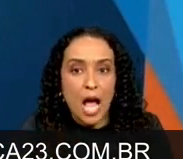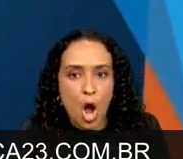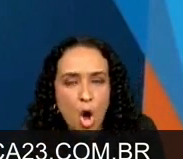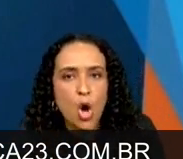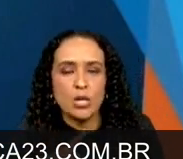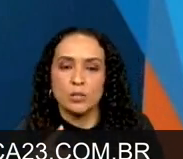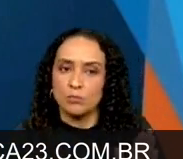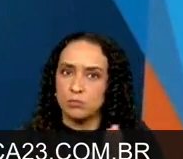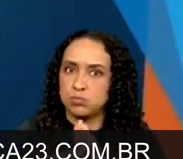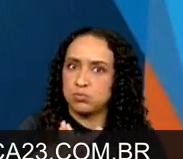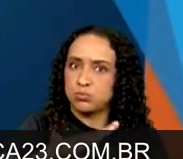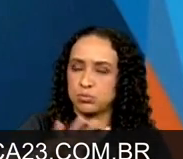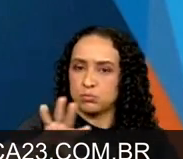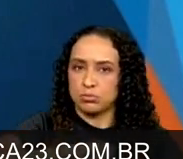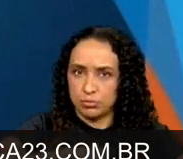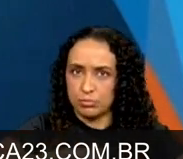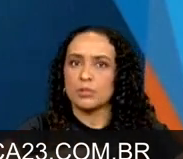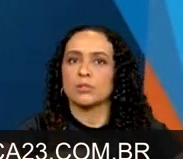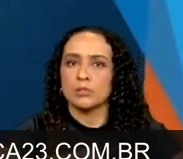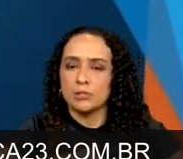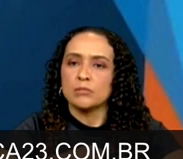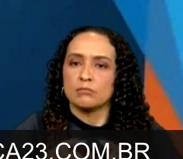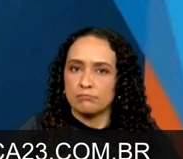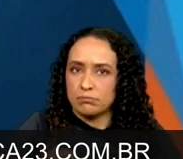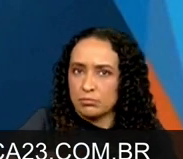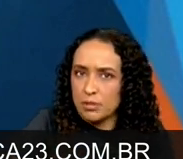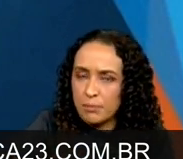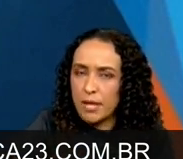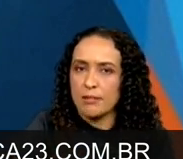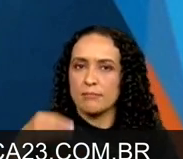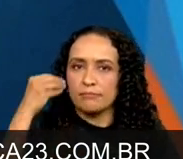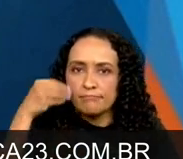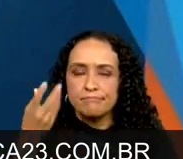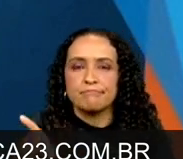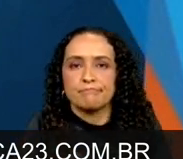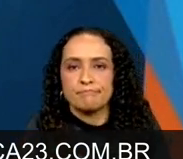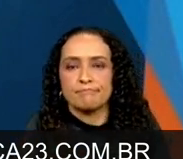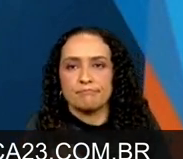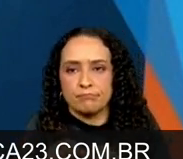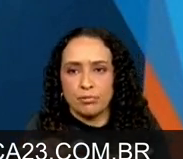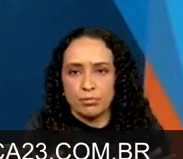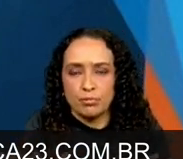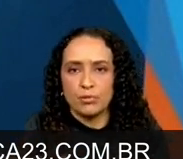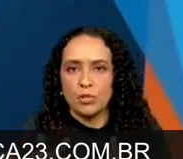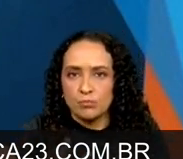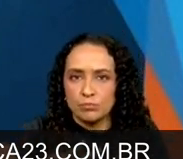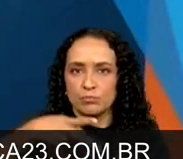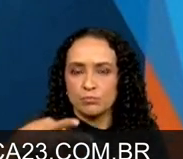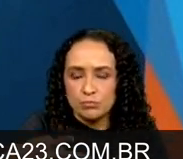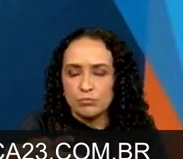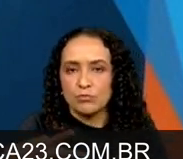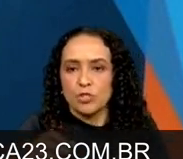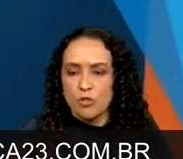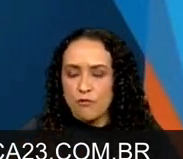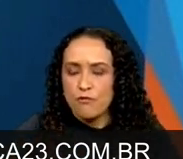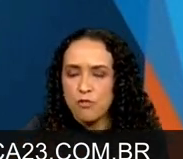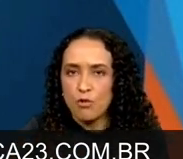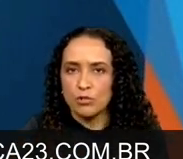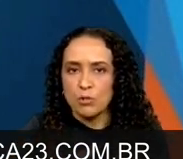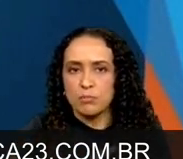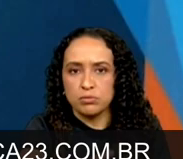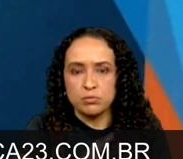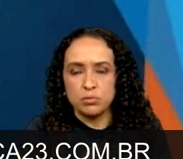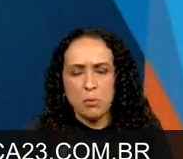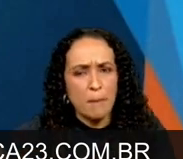um aumento na transmissão e que estão experimentando a epidemia redobrem seus esforços para fornecer mais ações